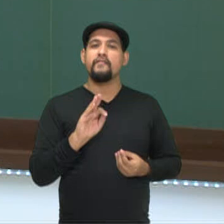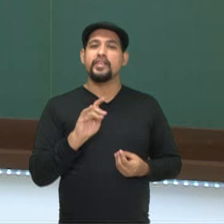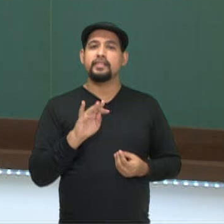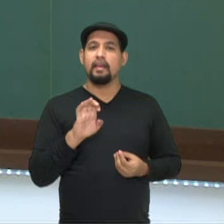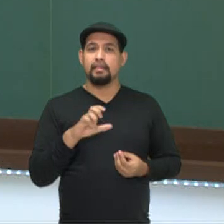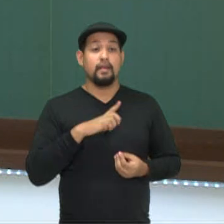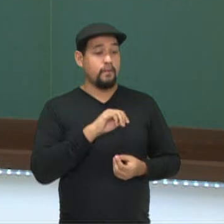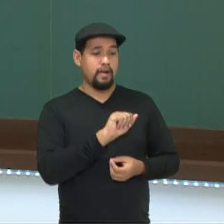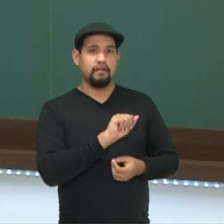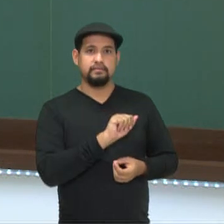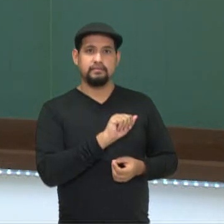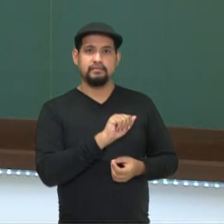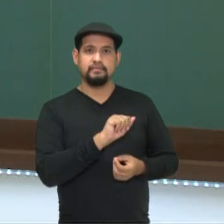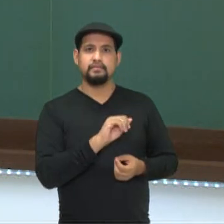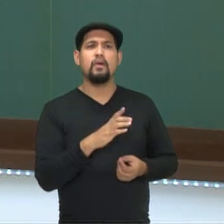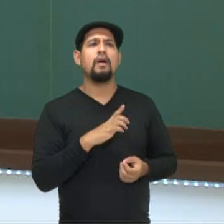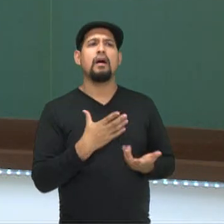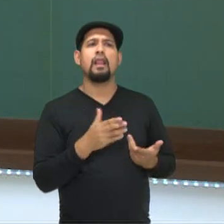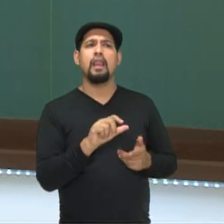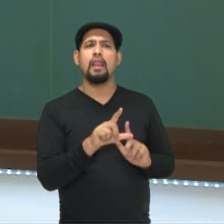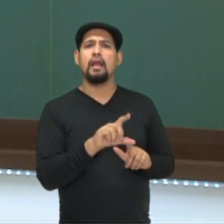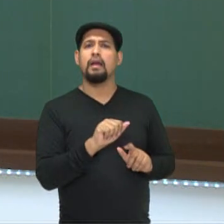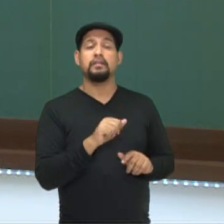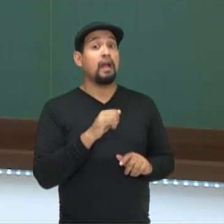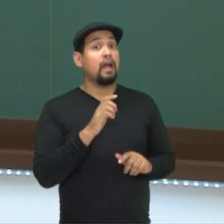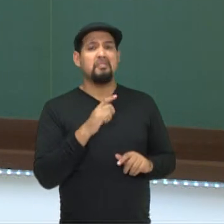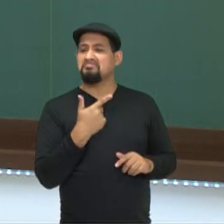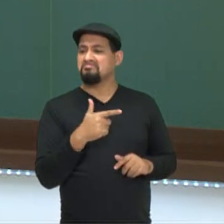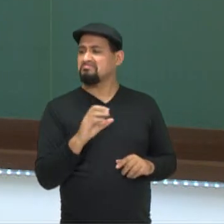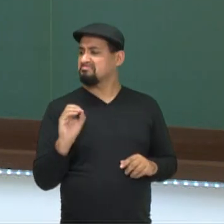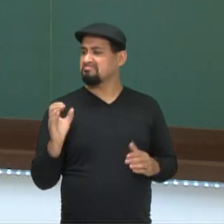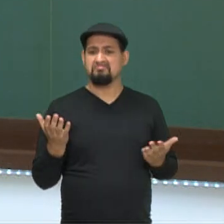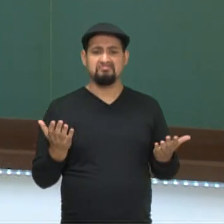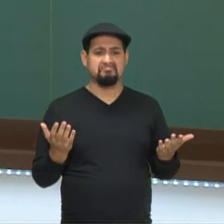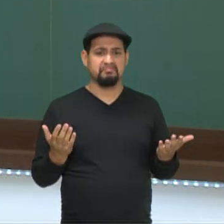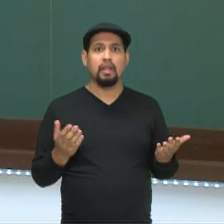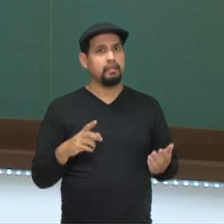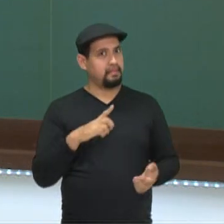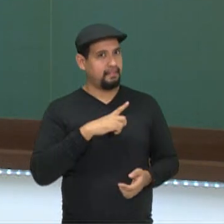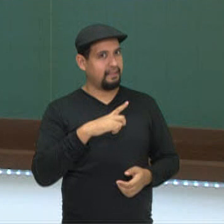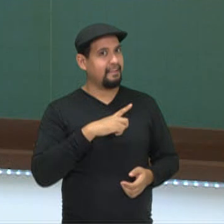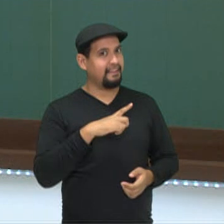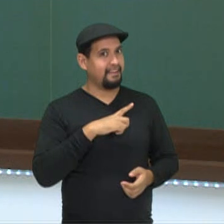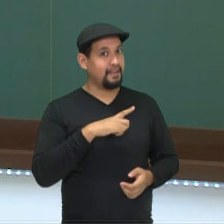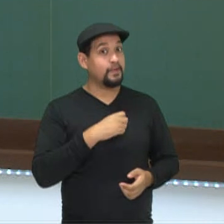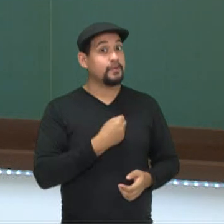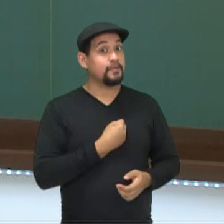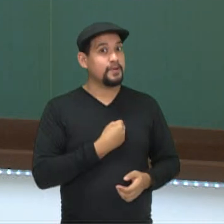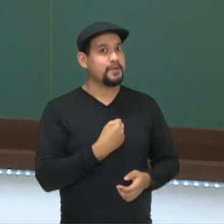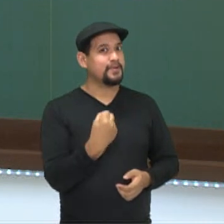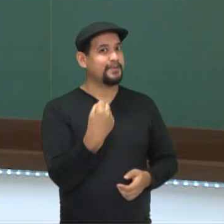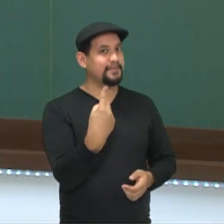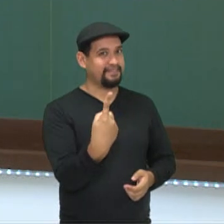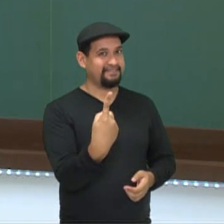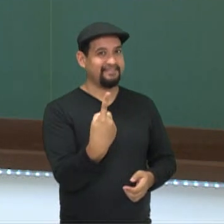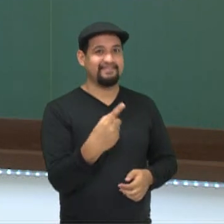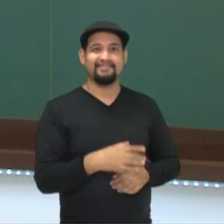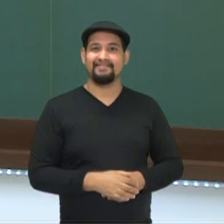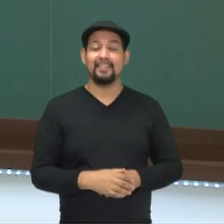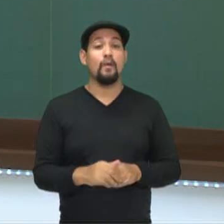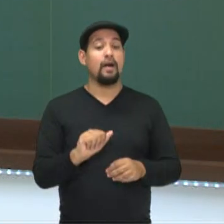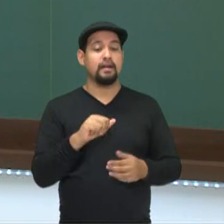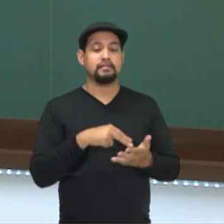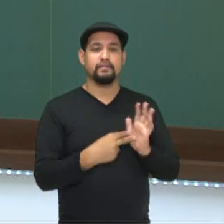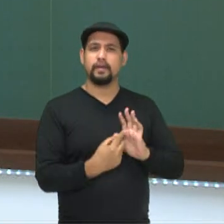é o número que acompanha a letra ao quadrado? Ah, não tem nenhum. Claro que tem. O número 1. Então, o a é